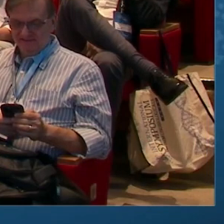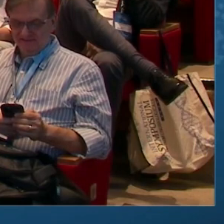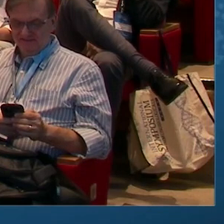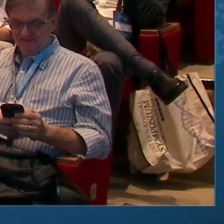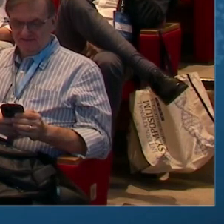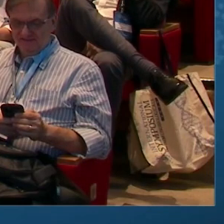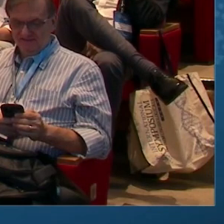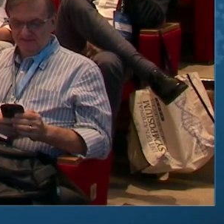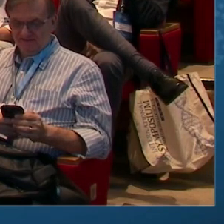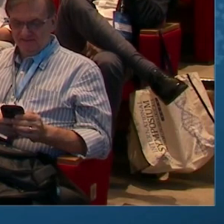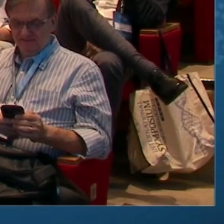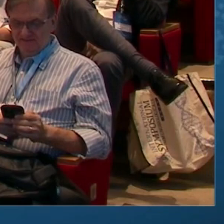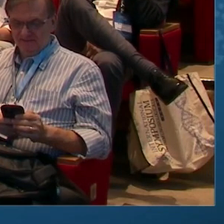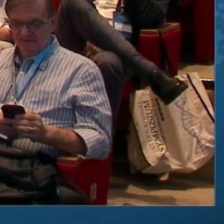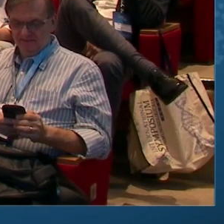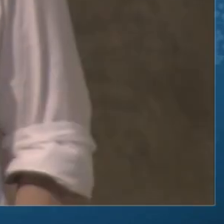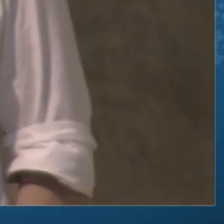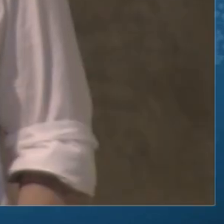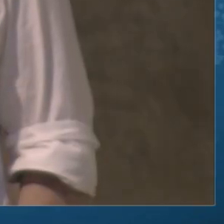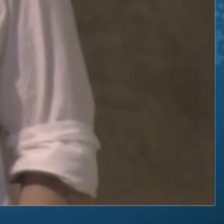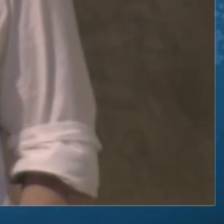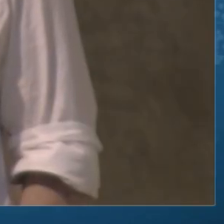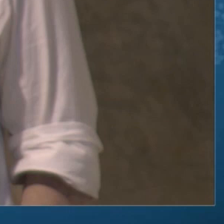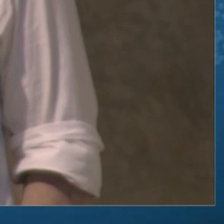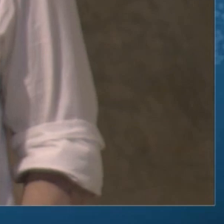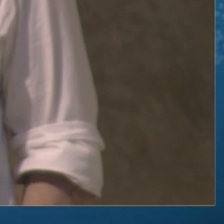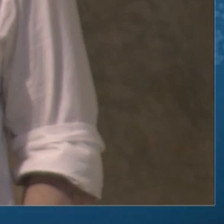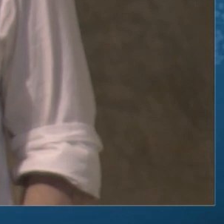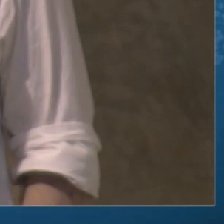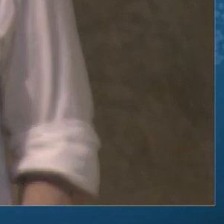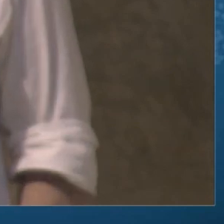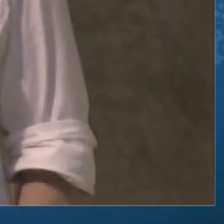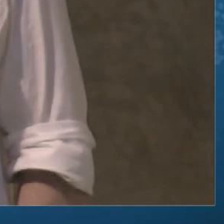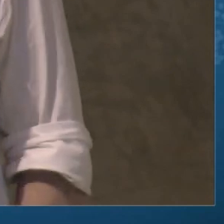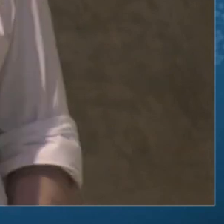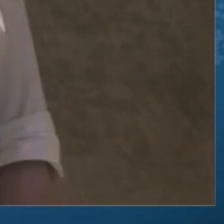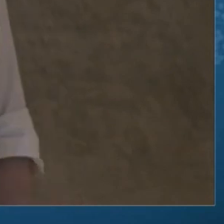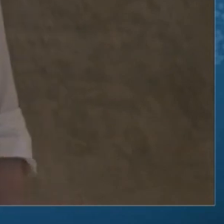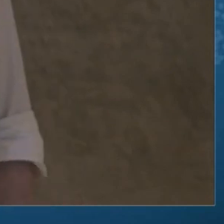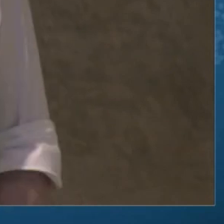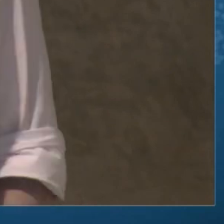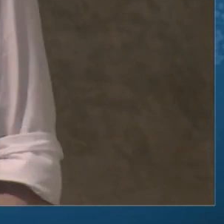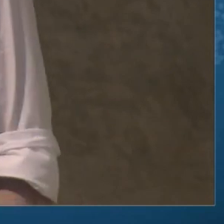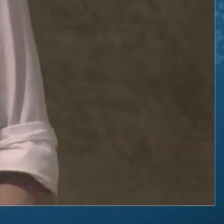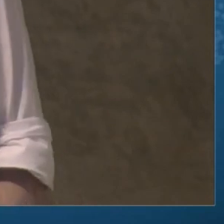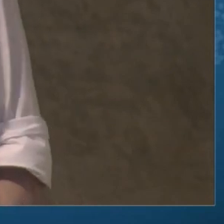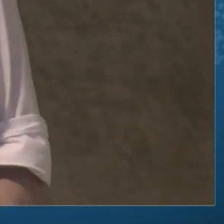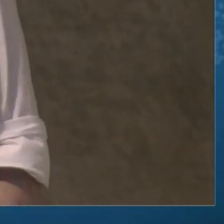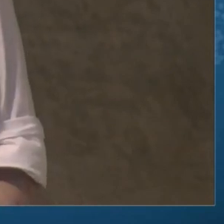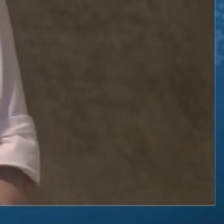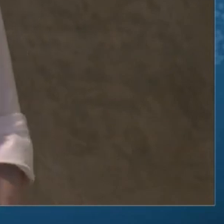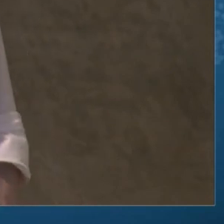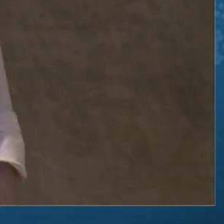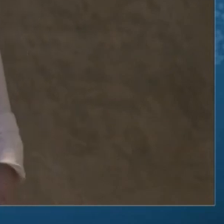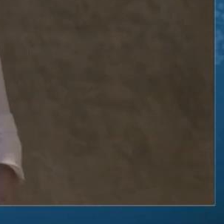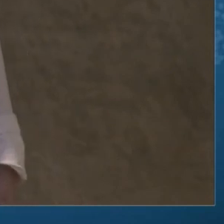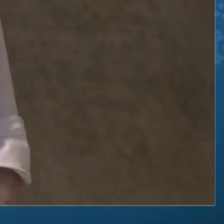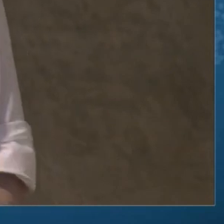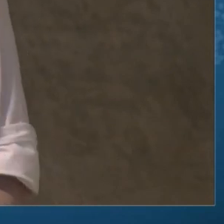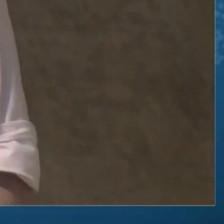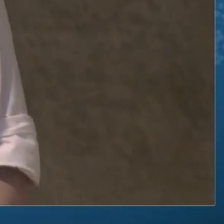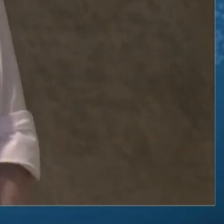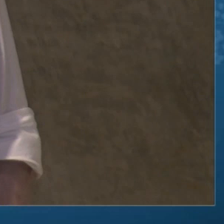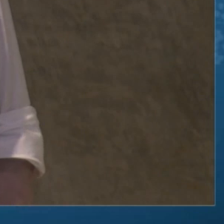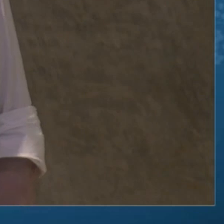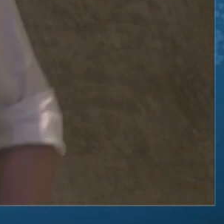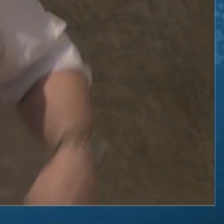de agradecer aos organizadores desse maravilhoso evento. É uma honra estar aqui com vocês hoje, especialmente para